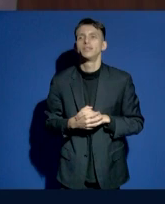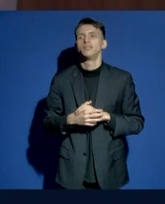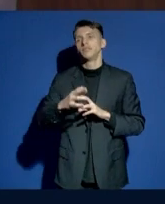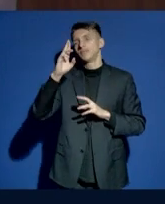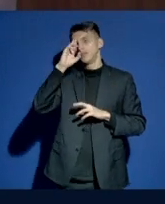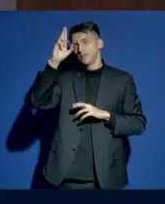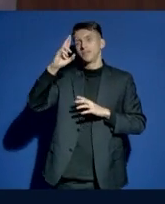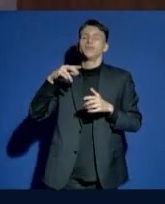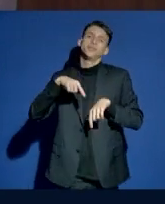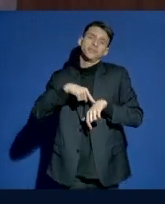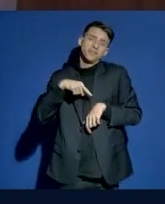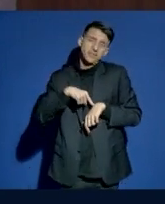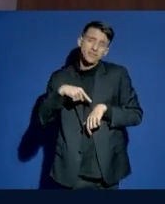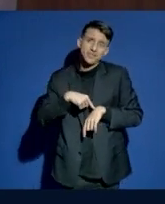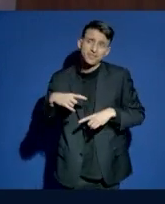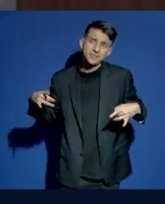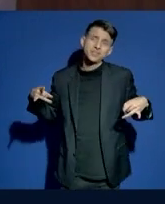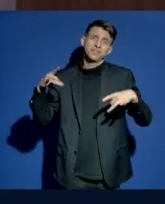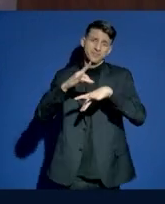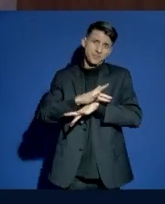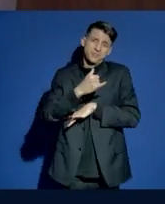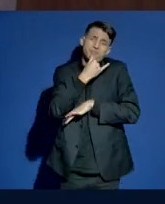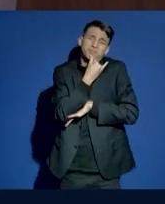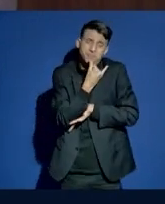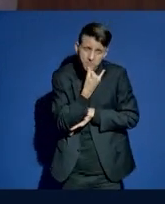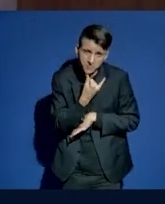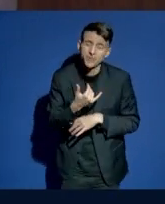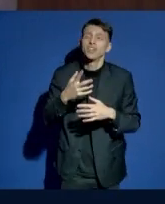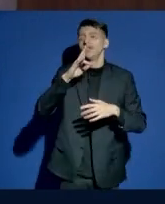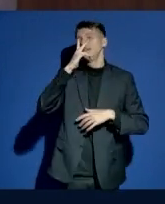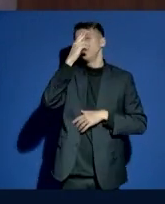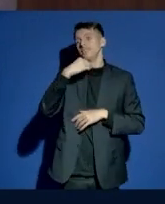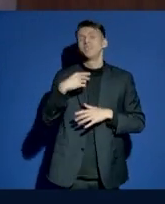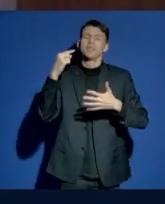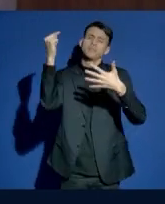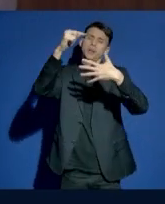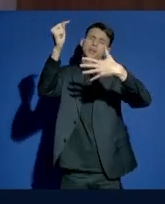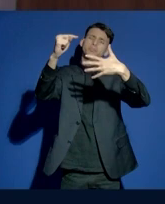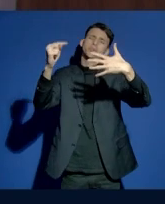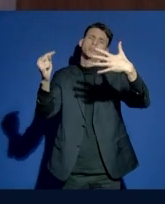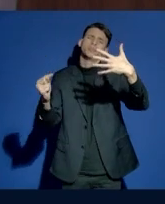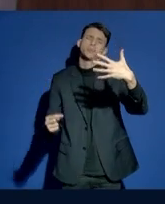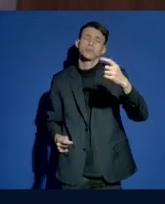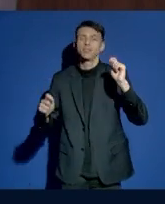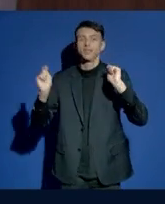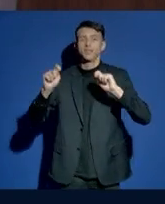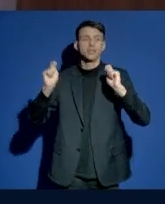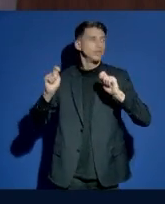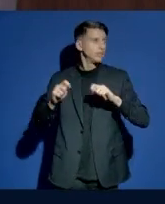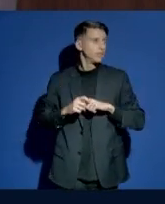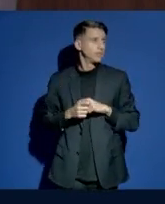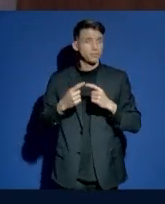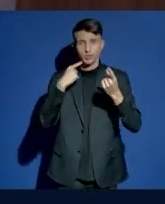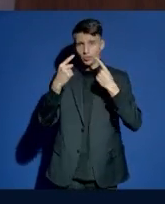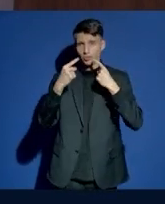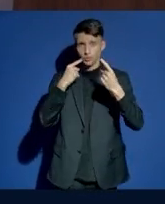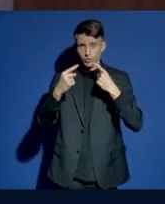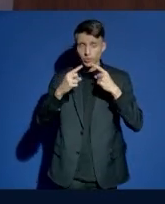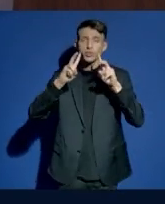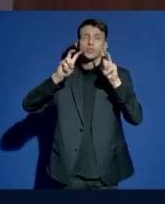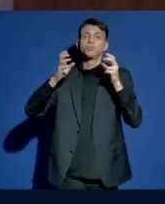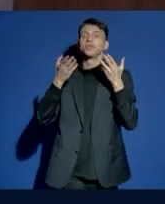Senhores, nosso tempo aqui, infelizmente, se esgotou. Acho que a gente teria uma série de assuntos para